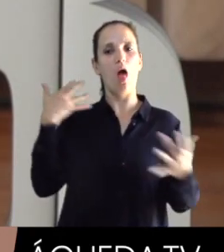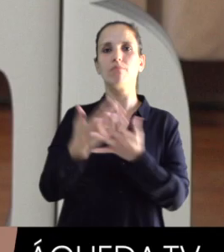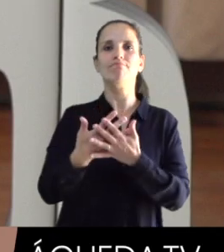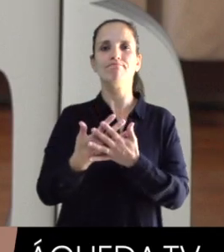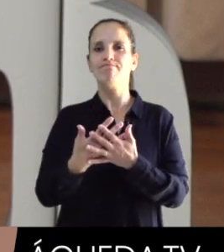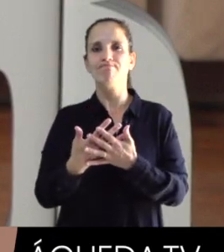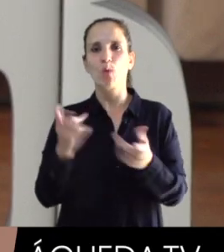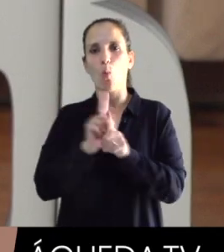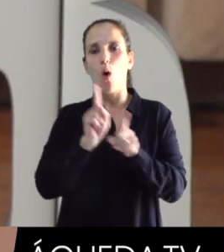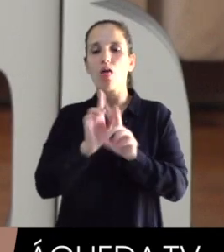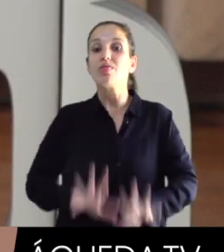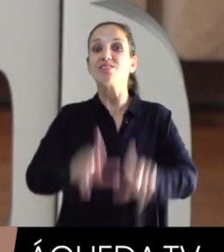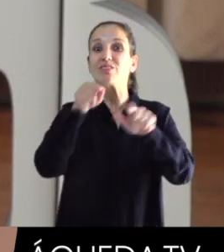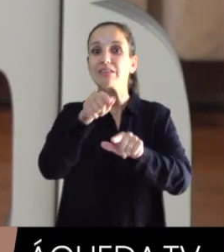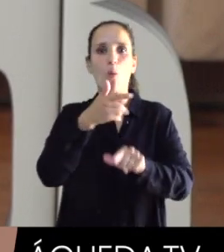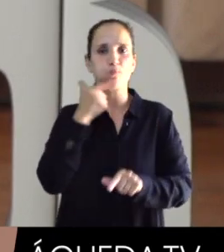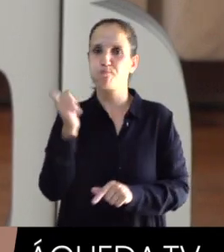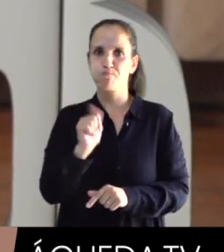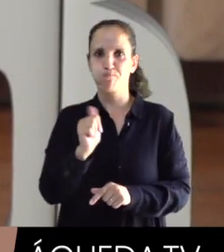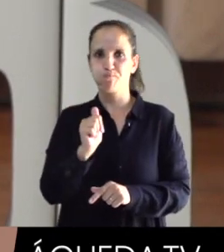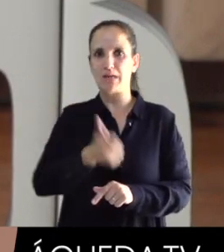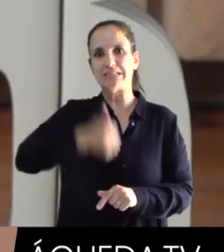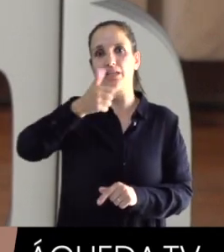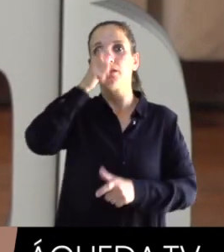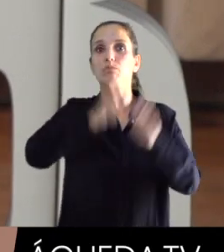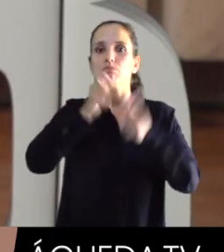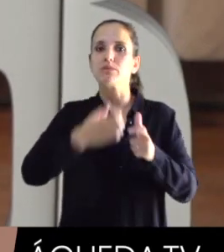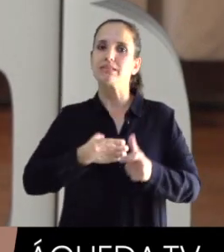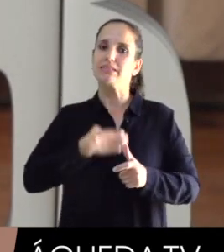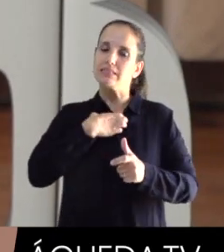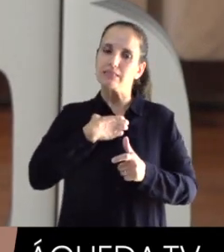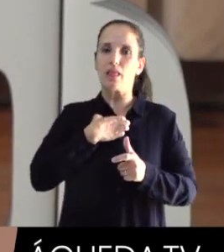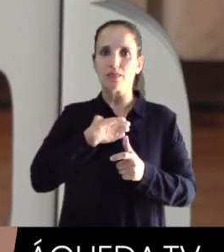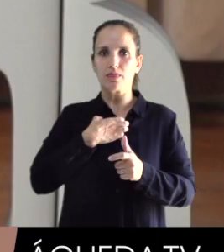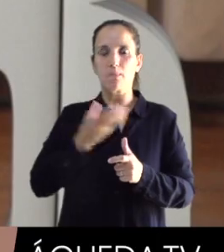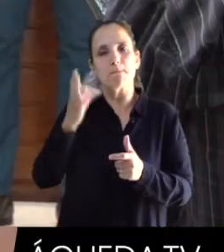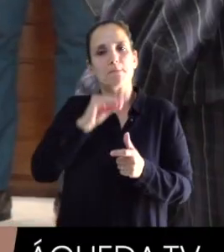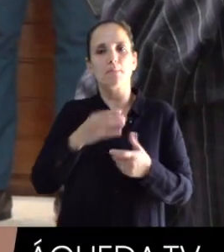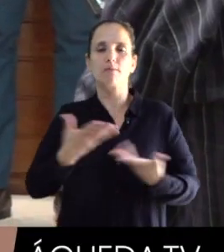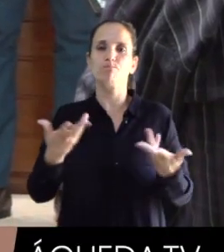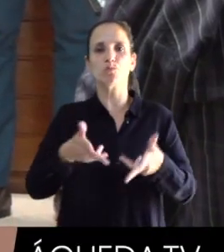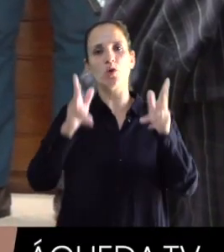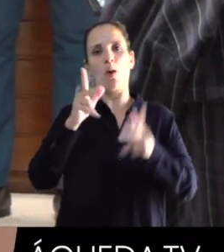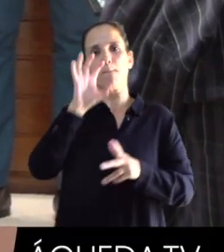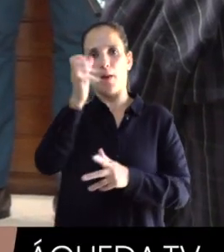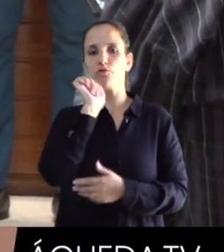consiga efetivamente o desenvolvimento e, sobretudo, que as pessoas se sintam mais motivadas para investir no vosso país.